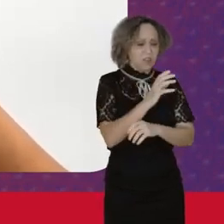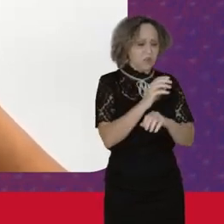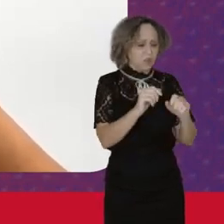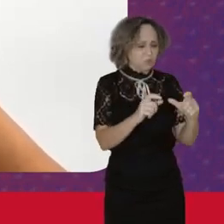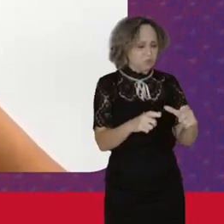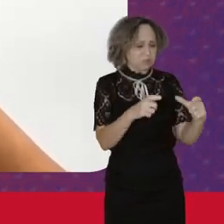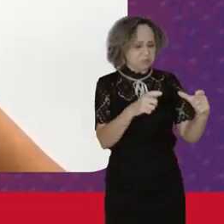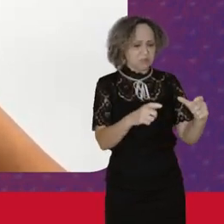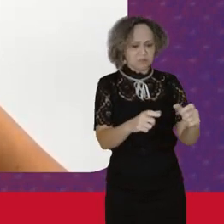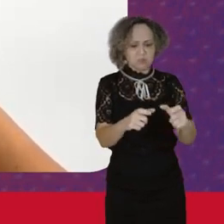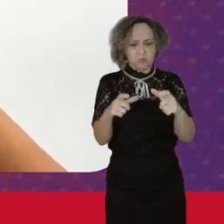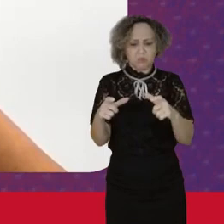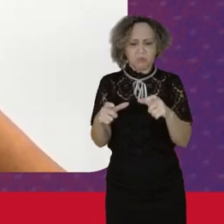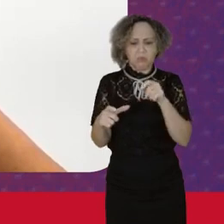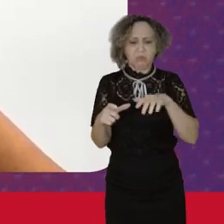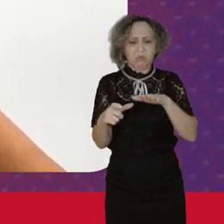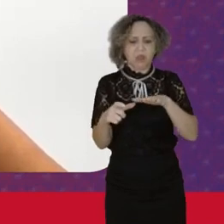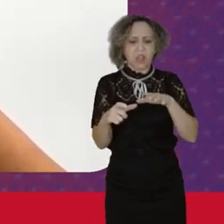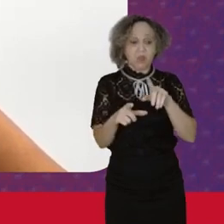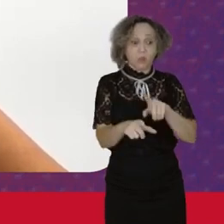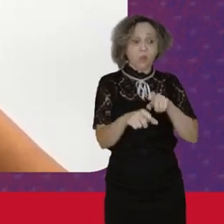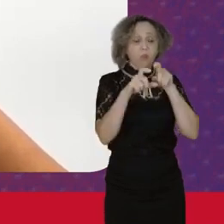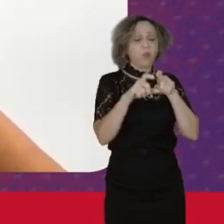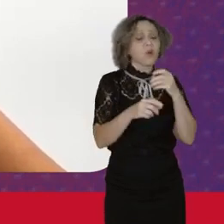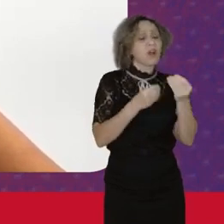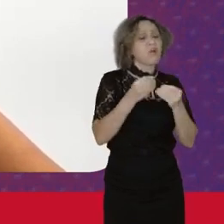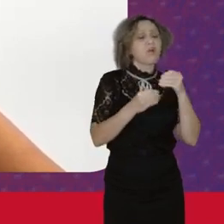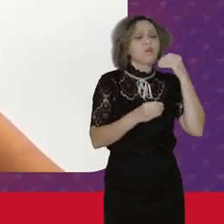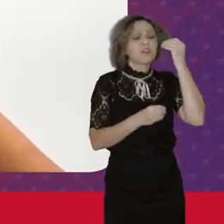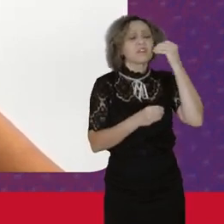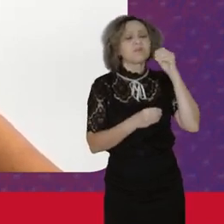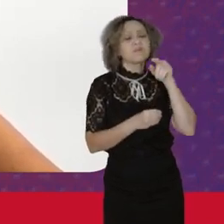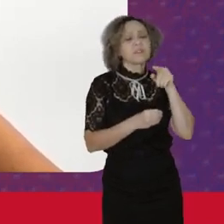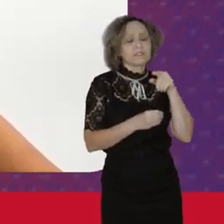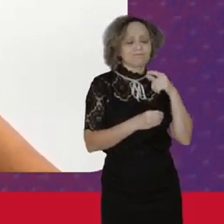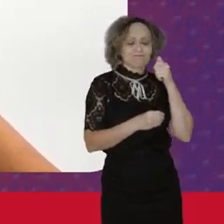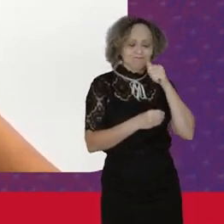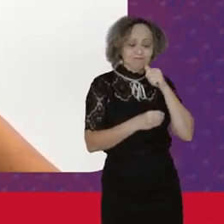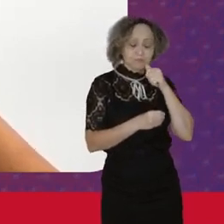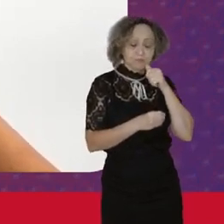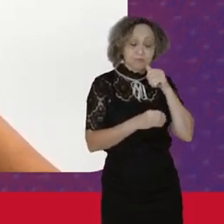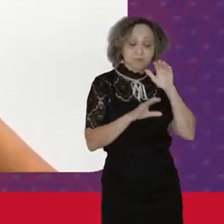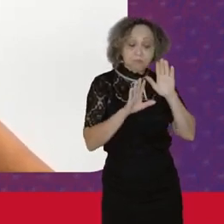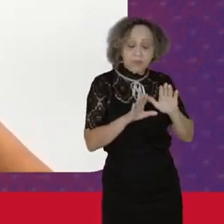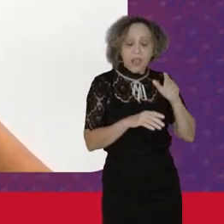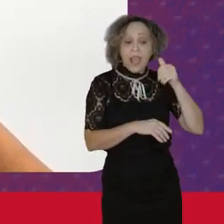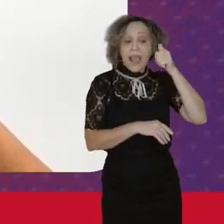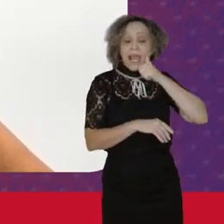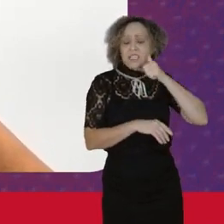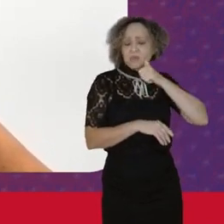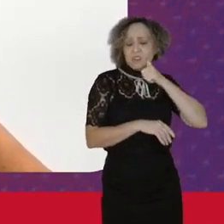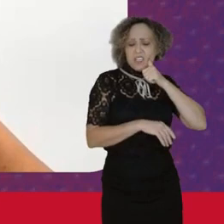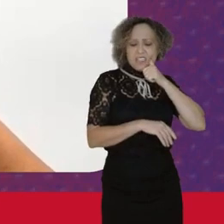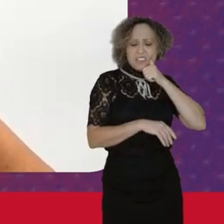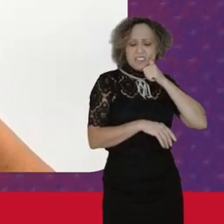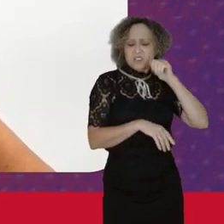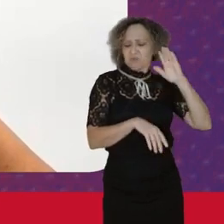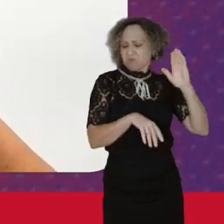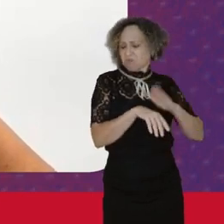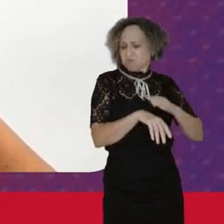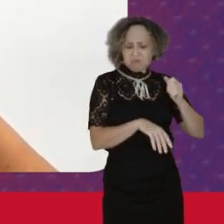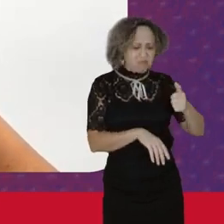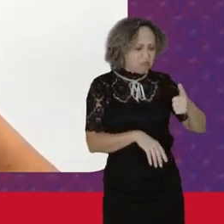elas enfrentam e elas vivenciam isso. E são as mulheres as que trazem a maior contribuição para o debate